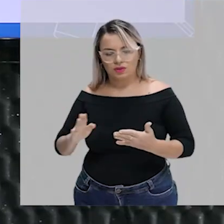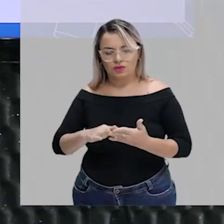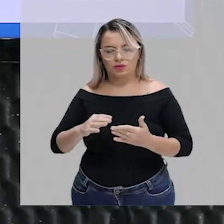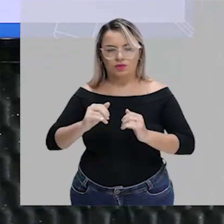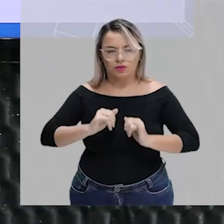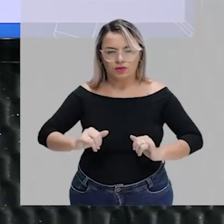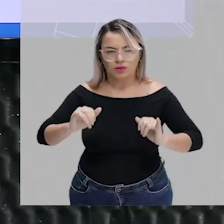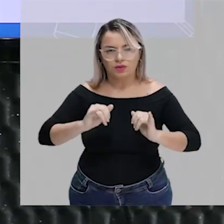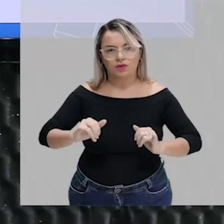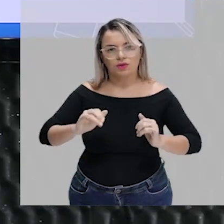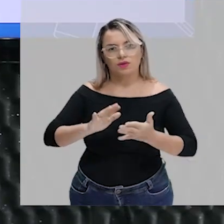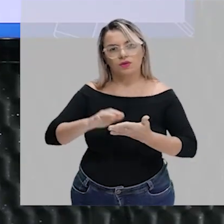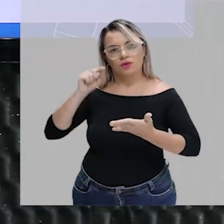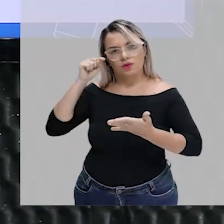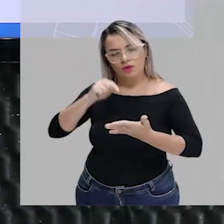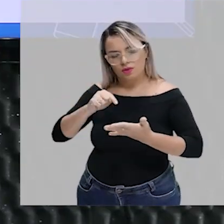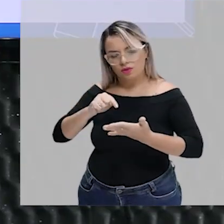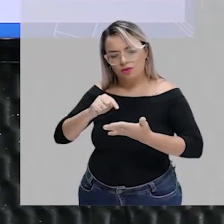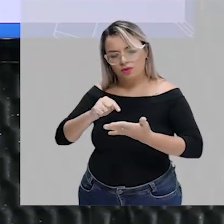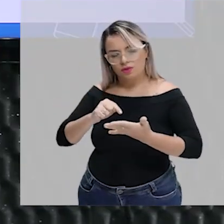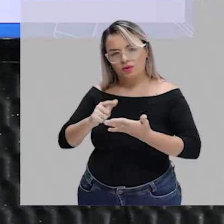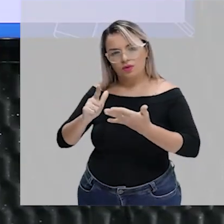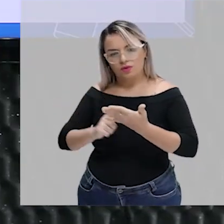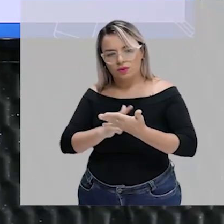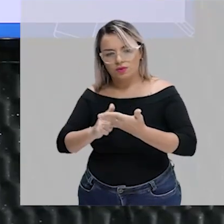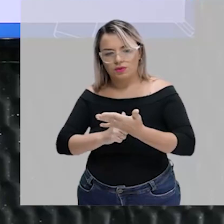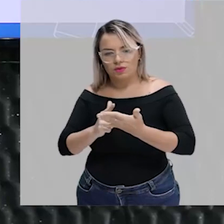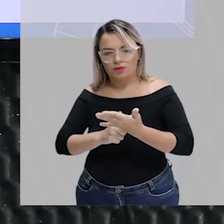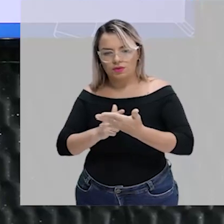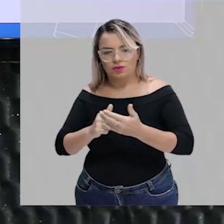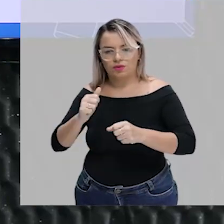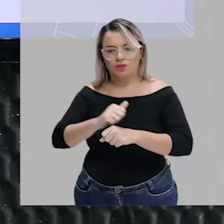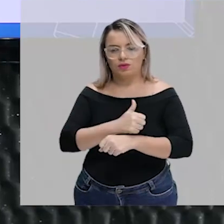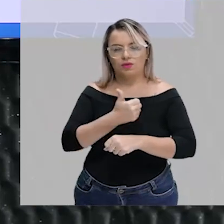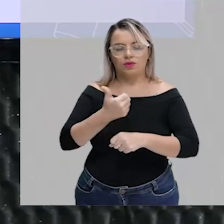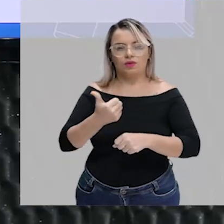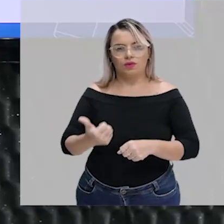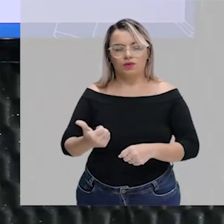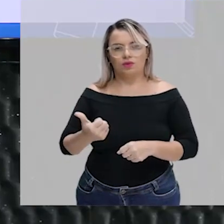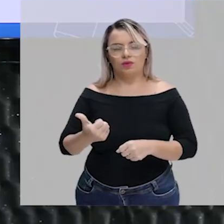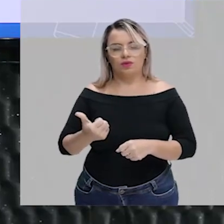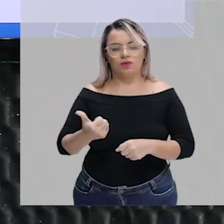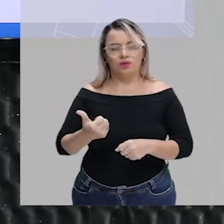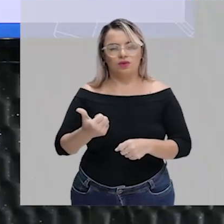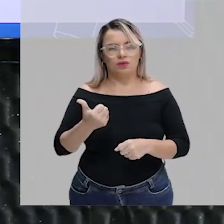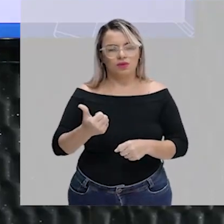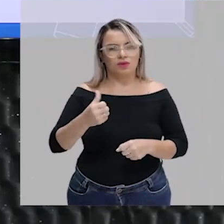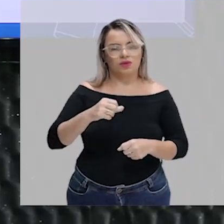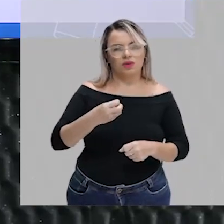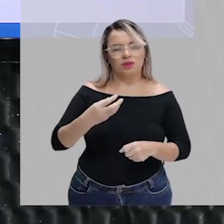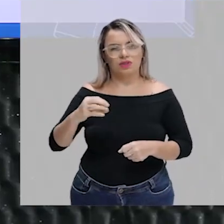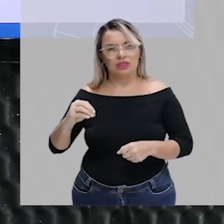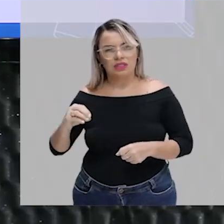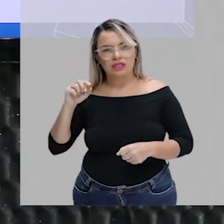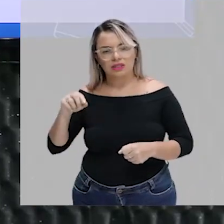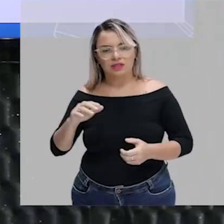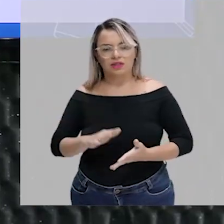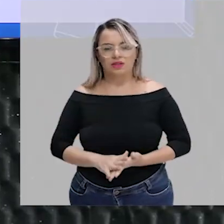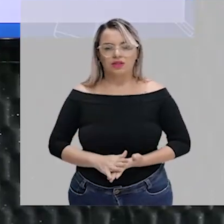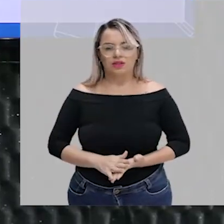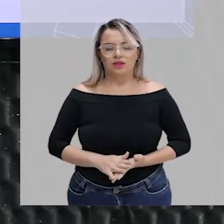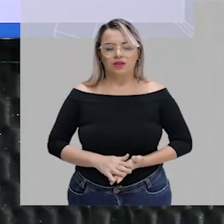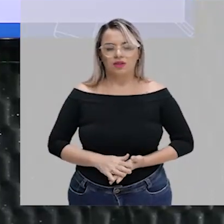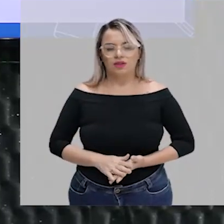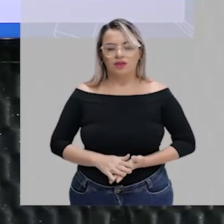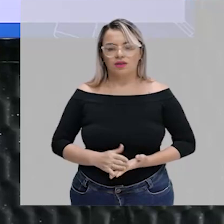anos 1930, se não me engano, em 1939, no final da década, pelo Sérgio Buarque de Holanda. Na obra